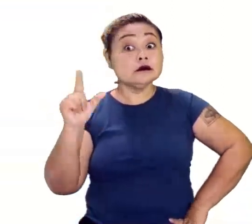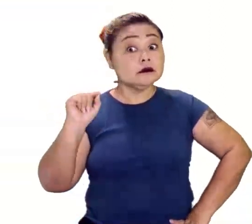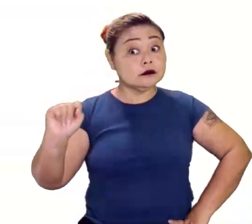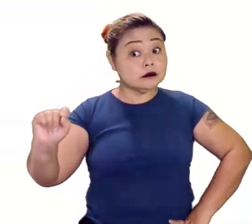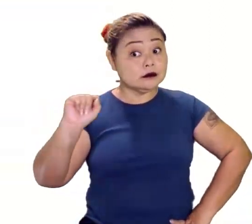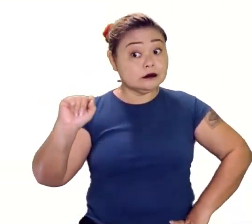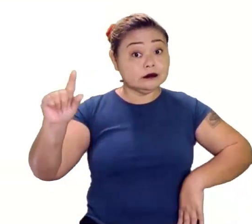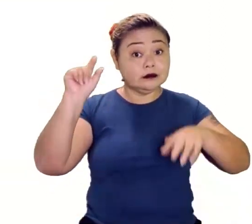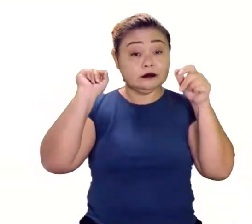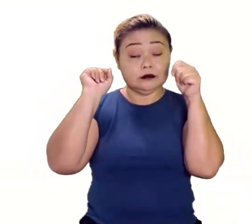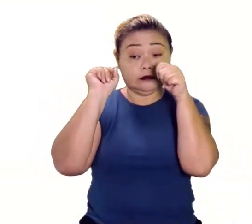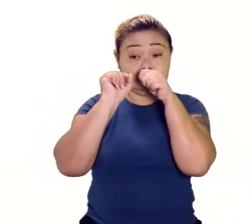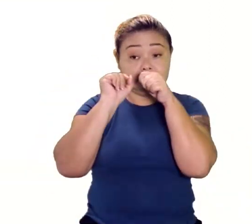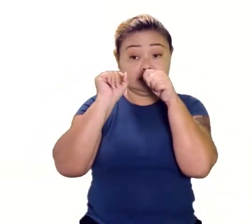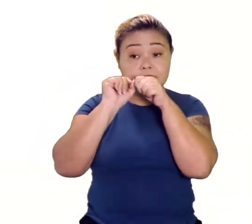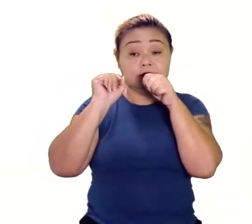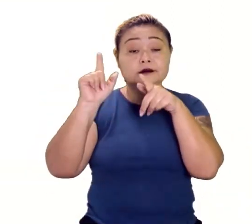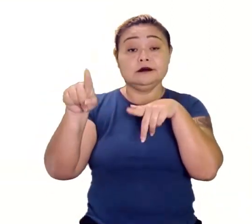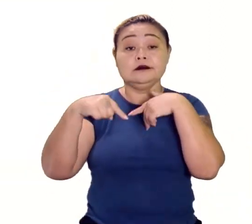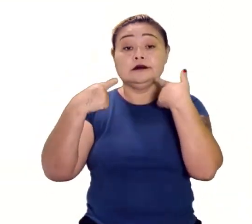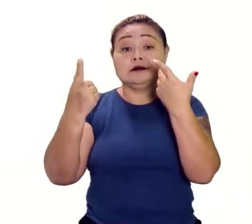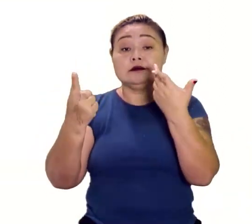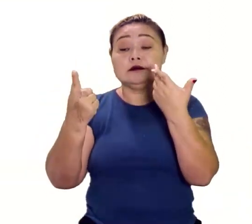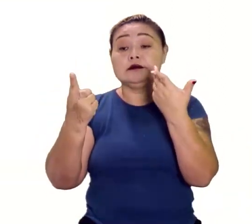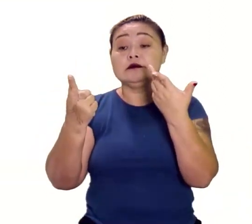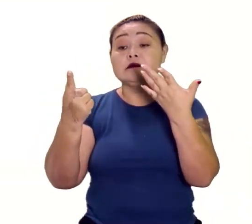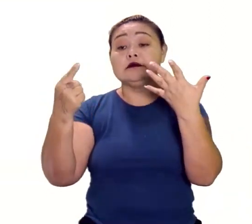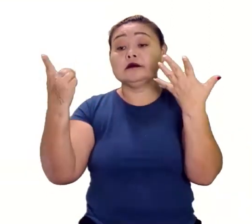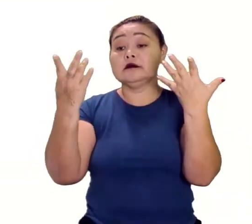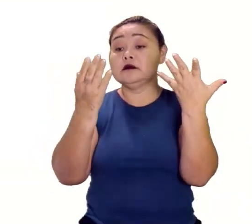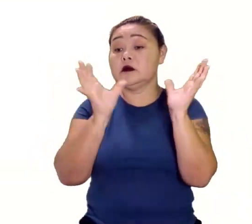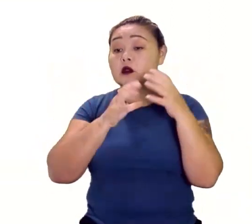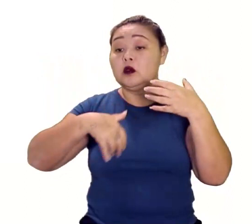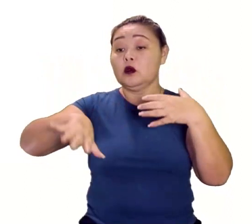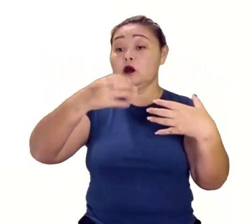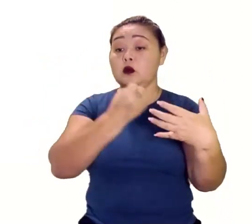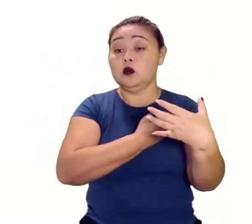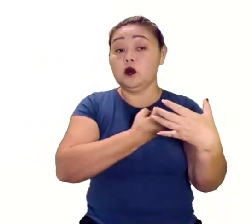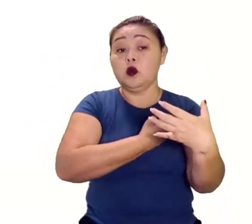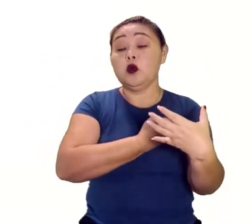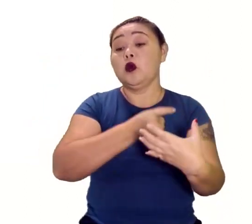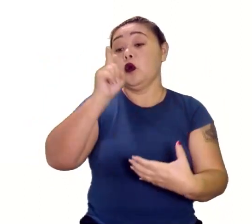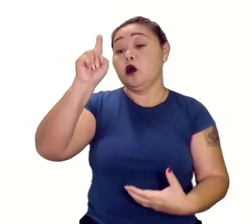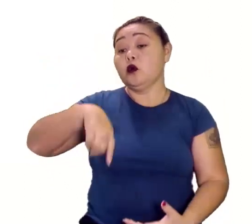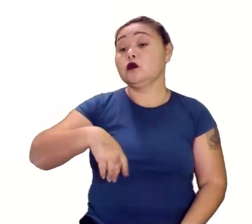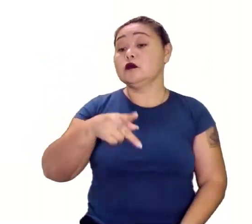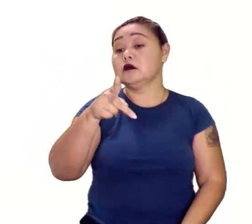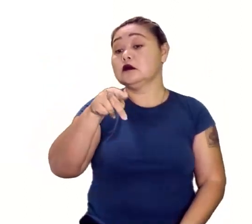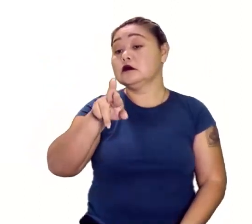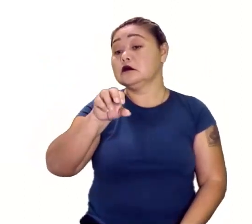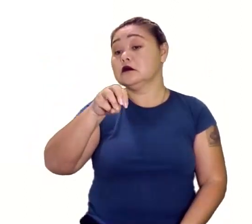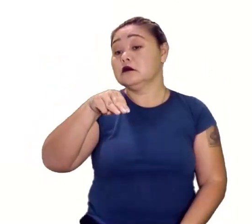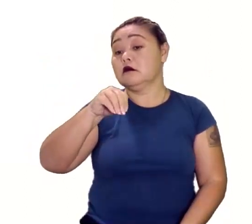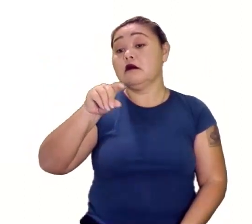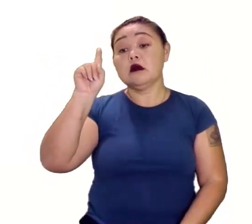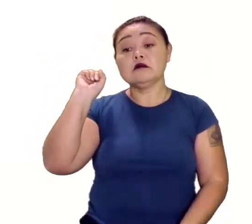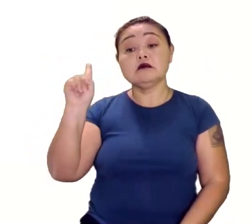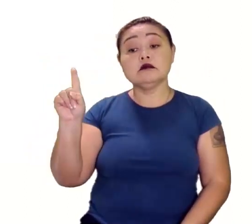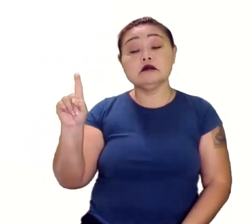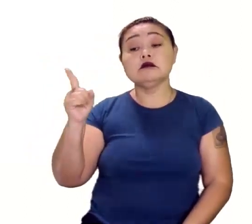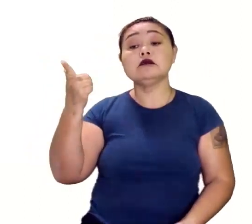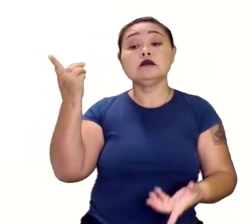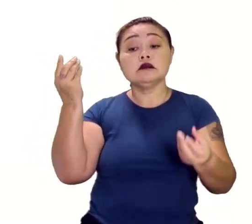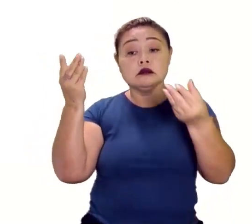fazer? Nós vamos lembrar que nós temos uma coleção de números chamados números primos, e com esses números primos nós